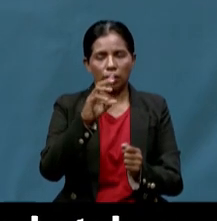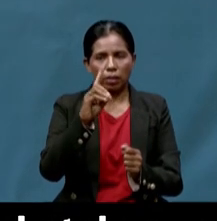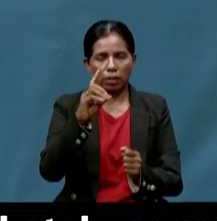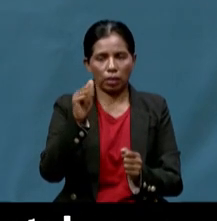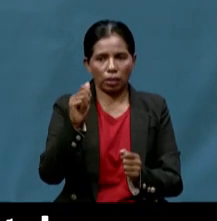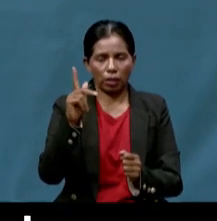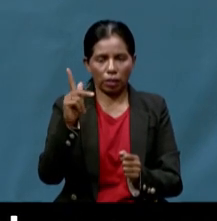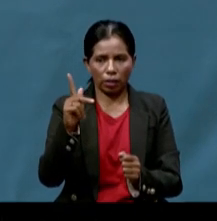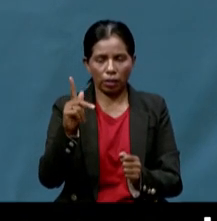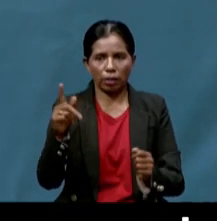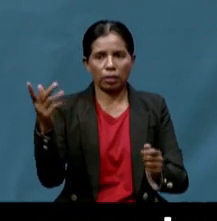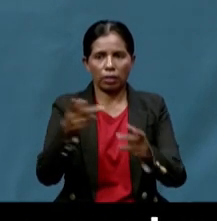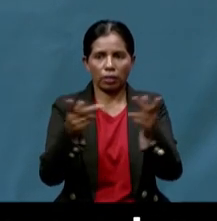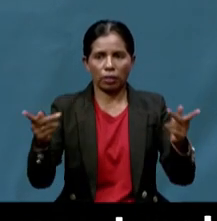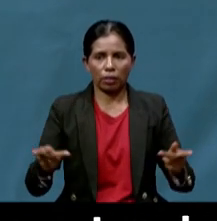área de